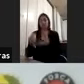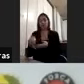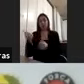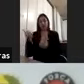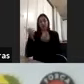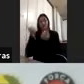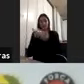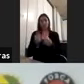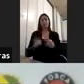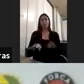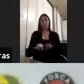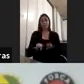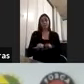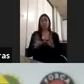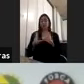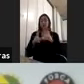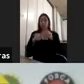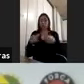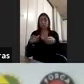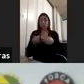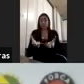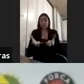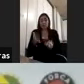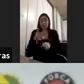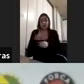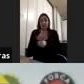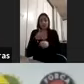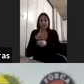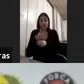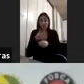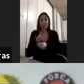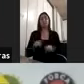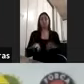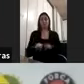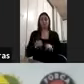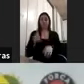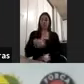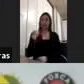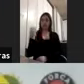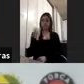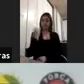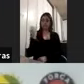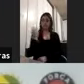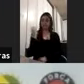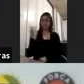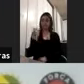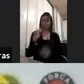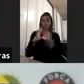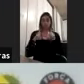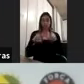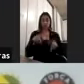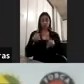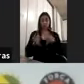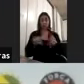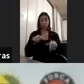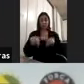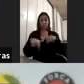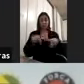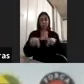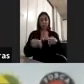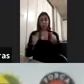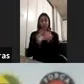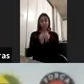sindicato, é o que eu mais ouço. Então, assim, está claro para esse trabalhador. A empresa ela não tem o que ela faça, porque não adianta